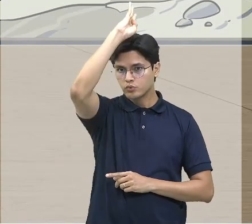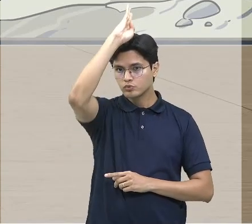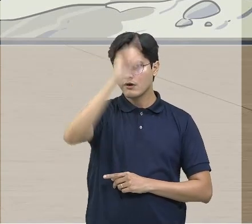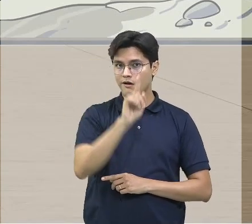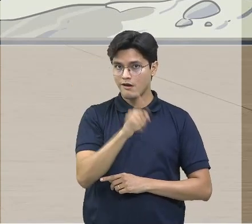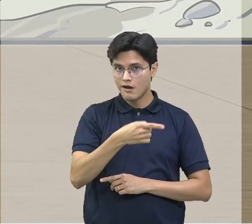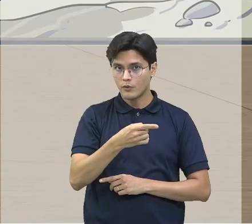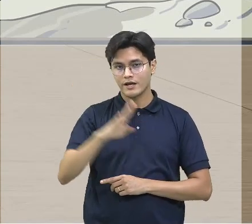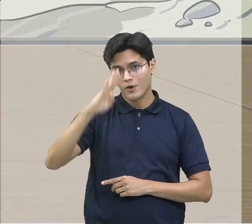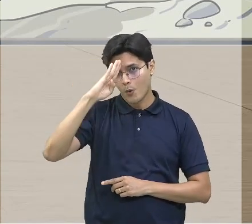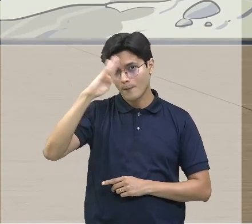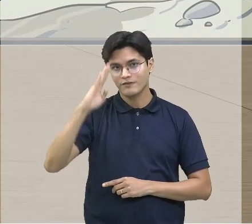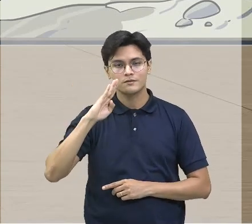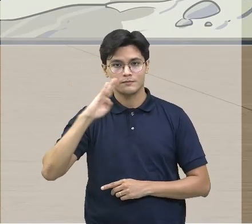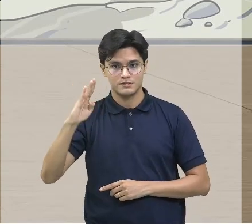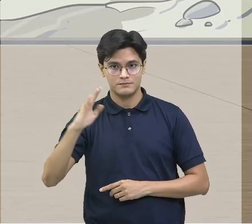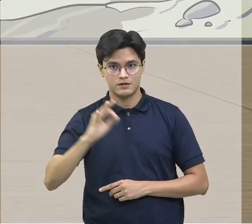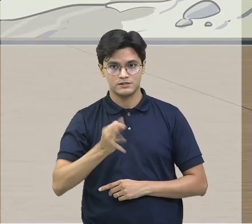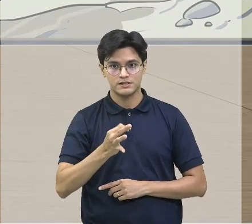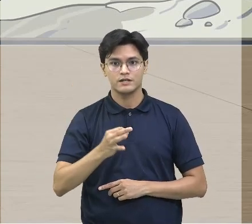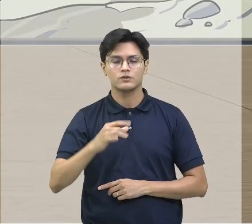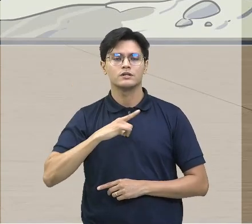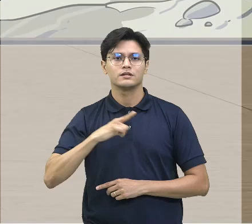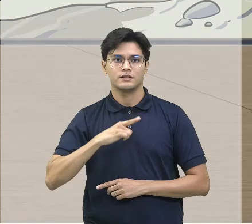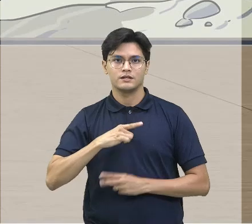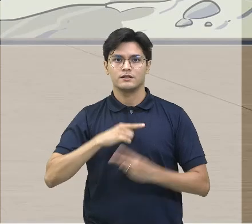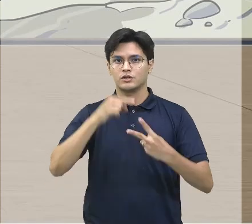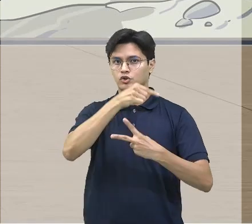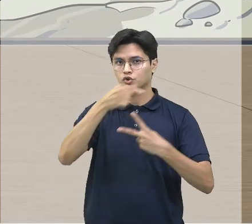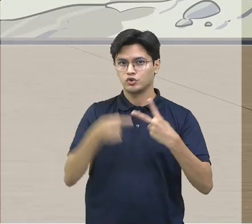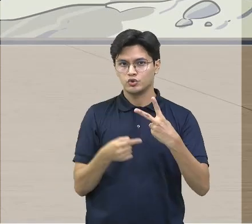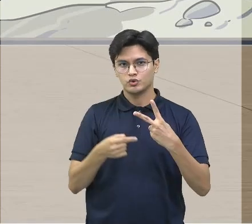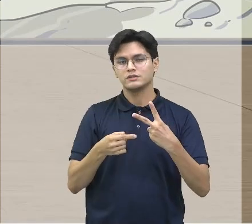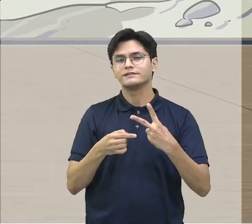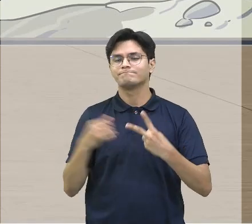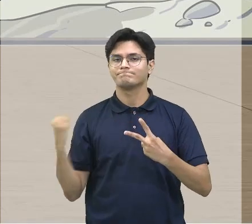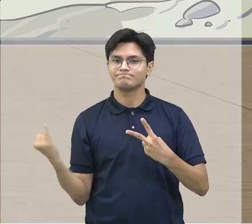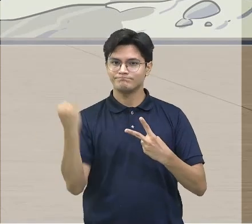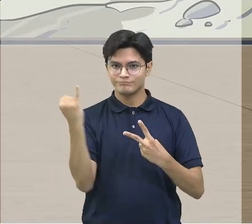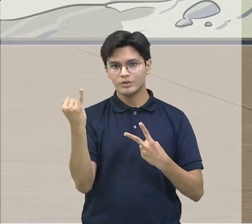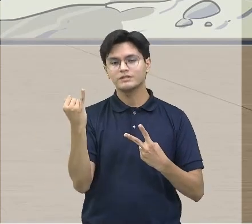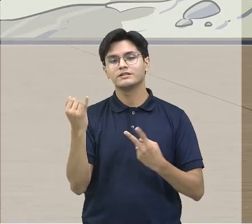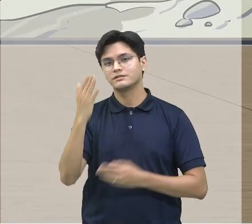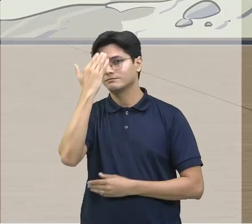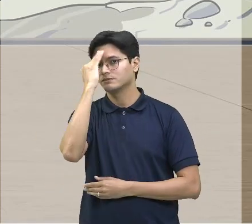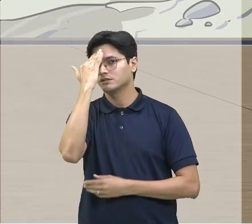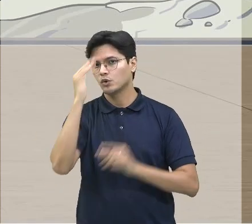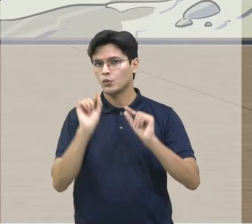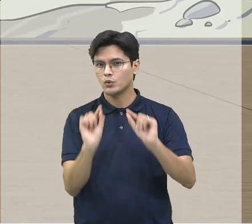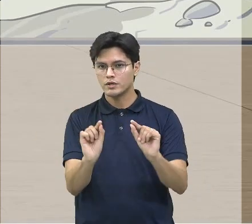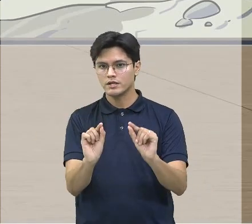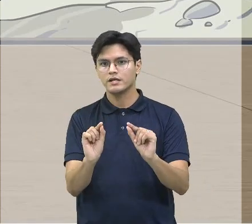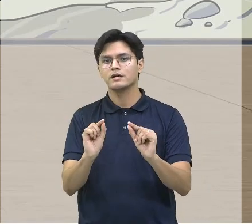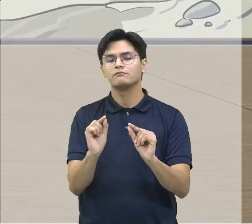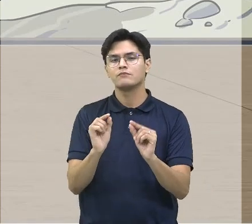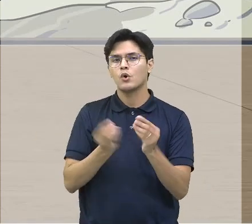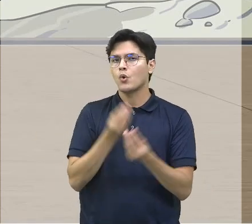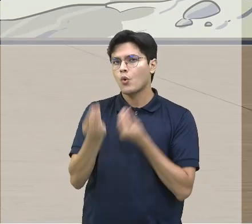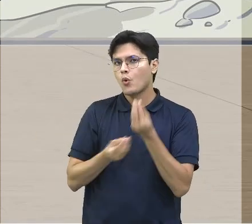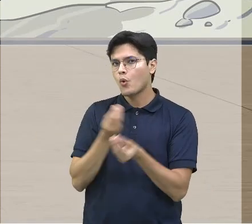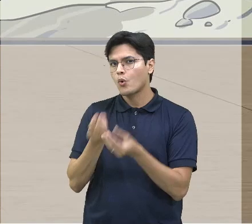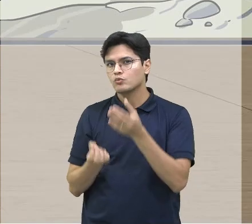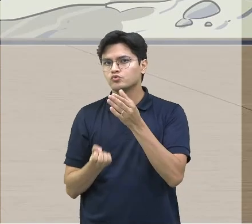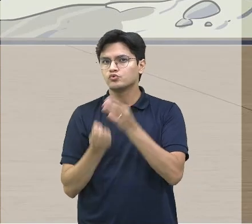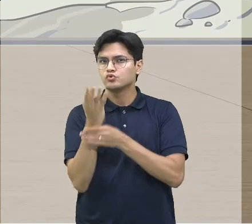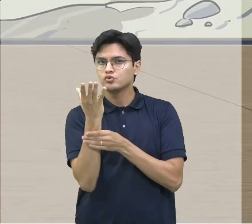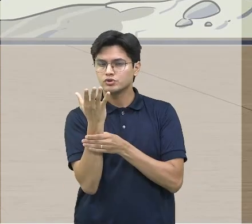dois elementos que são importantes para a gente entender o processo de surgimento dessa Idade